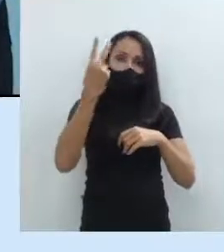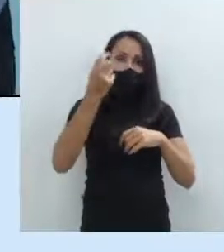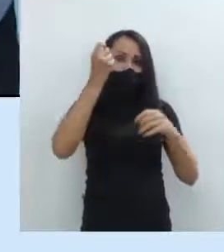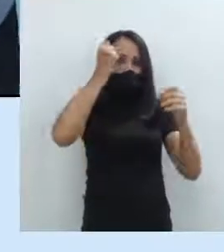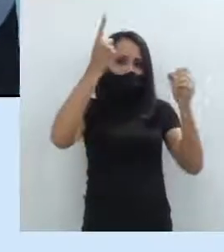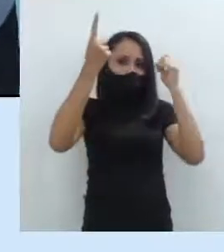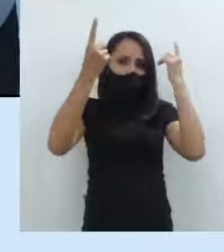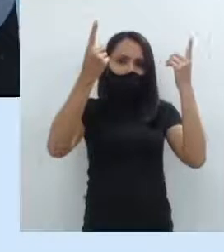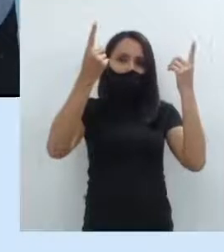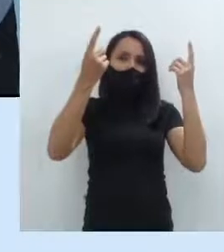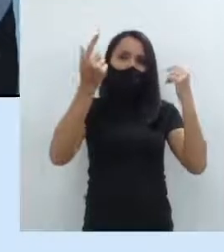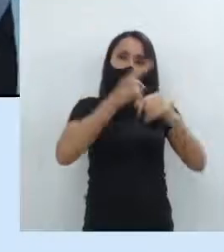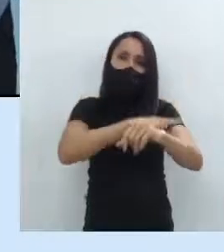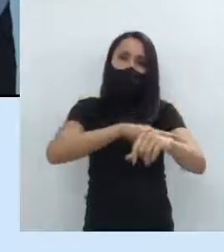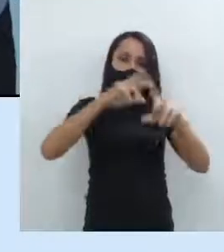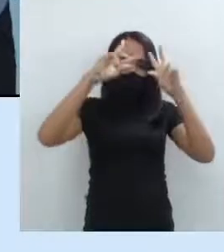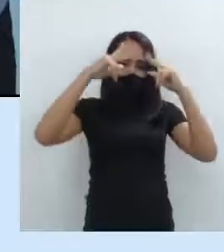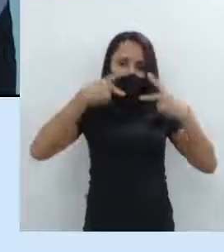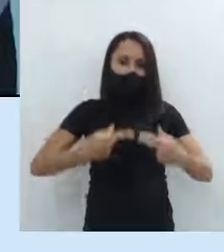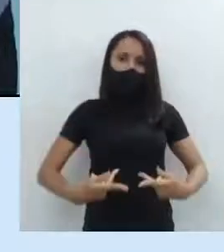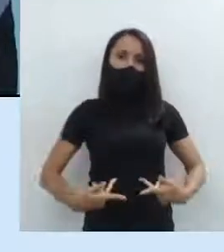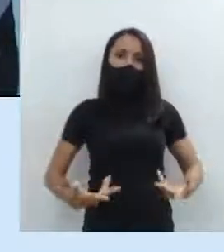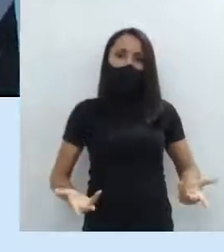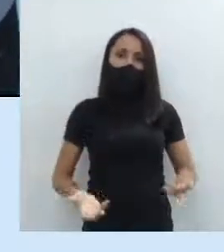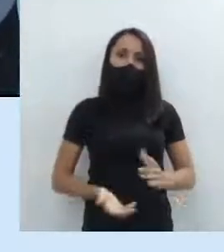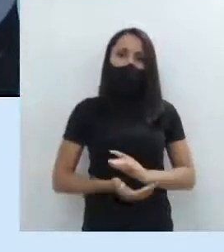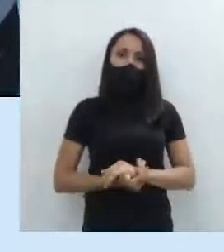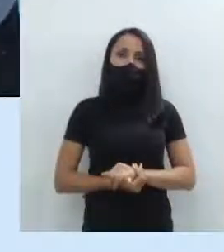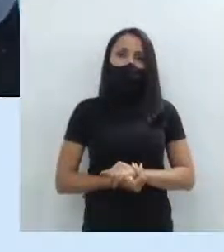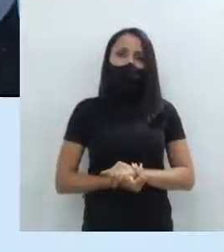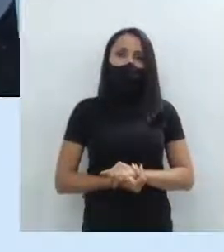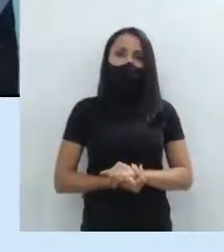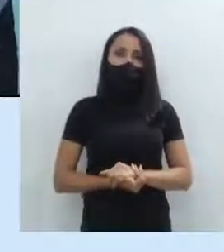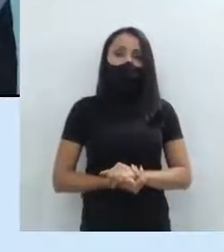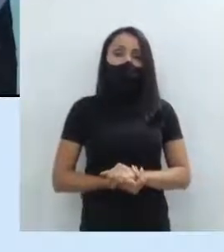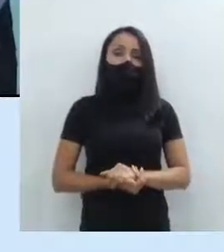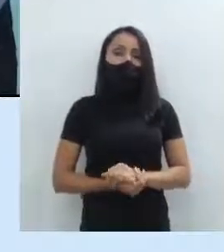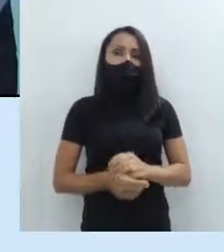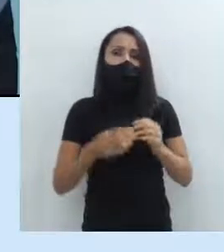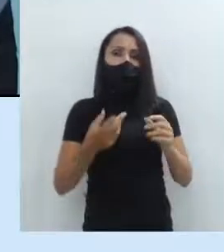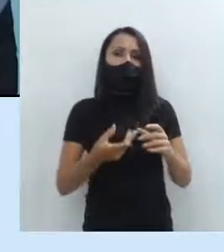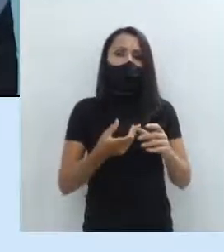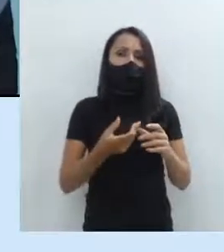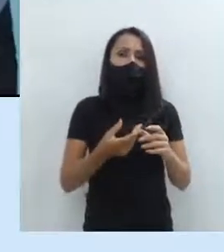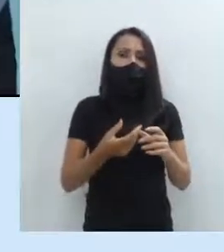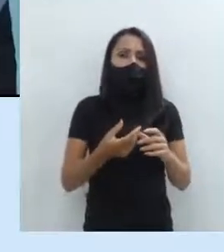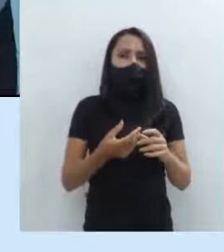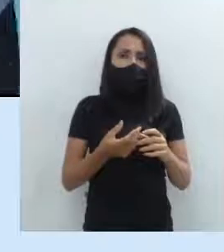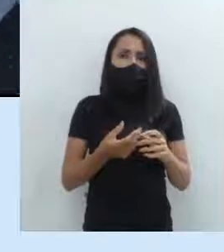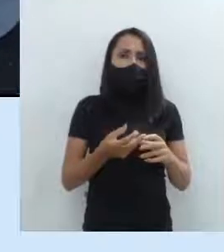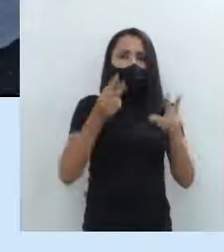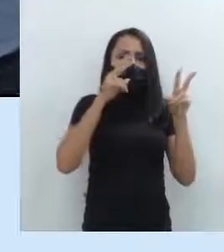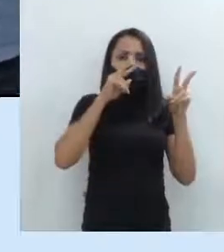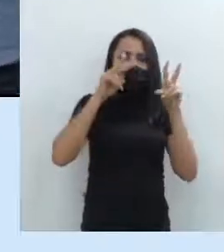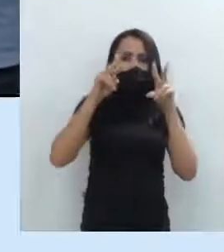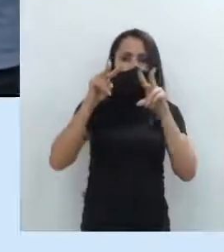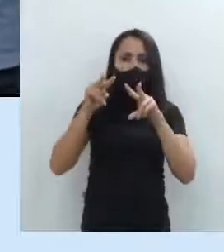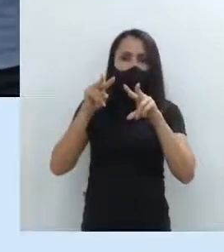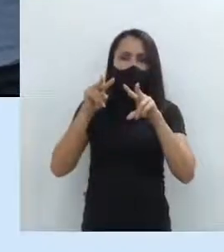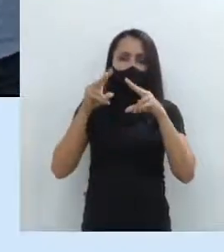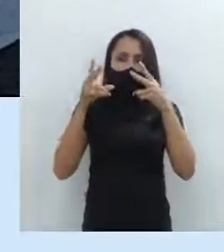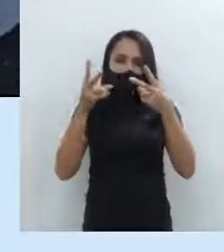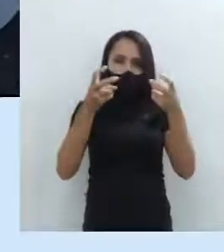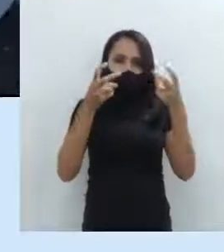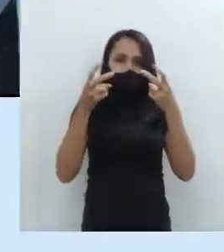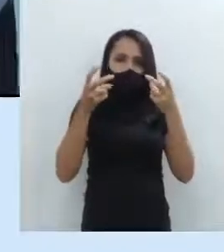do comportamento humano. Olha aí a questão. Então, quando eu tenho um mito, por exemplo, se o seu mito,